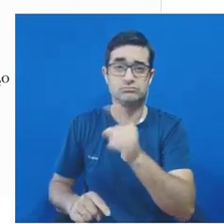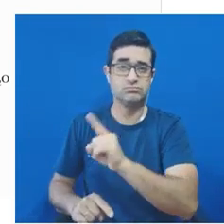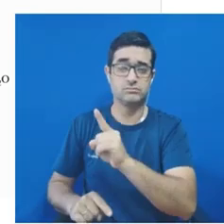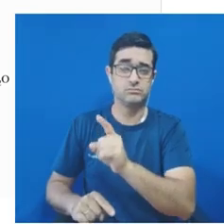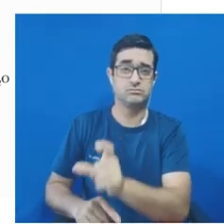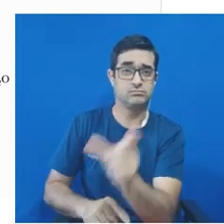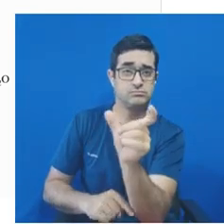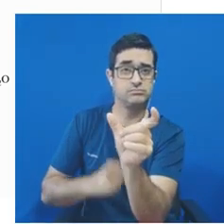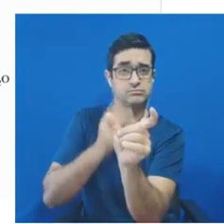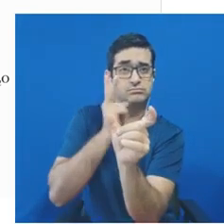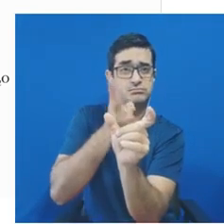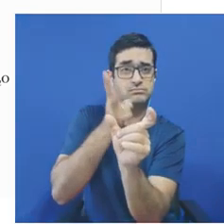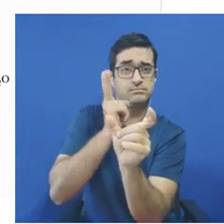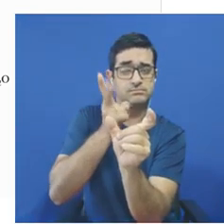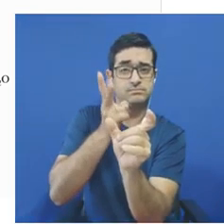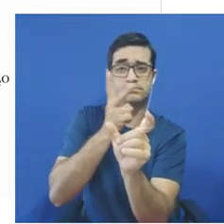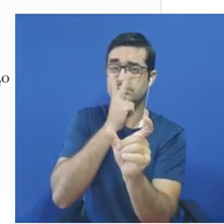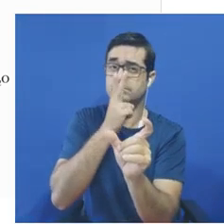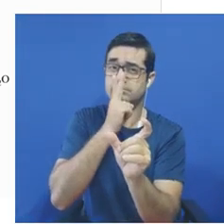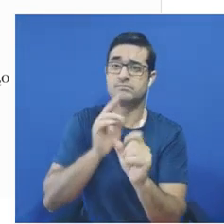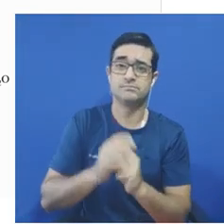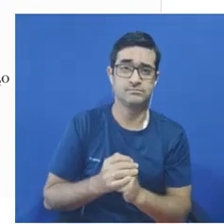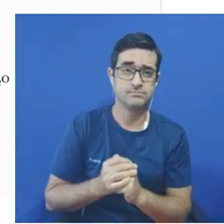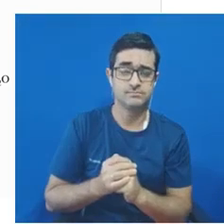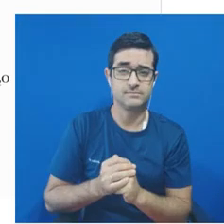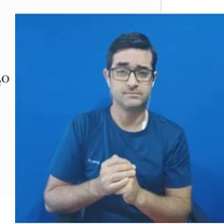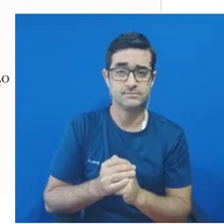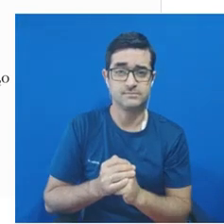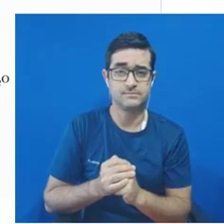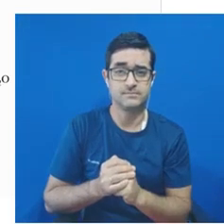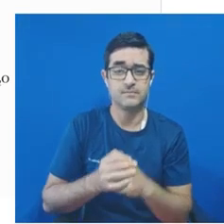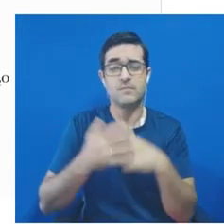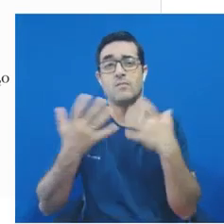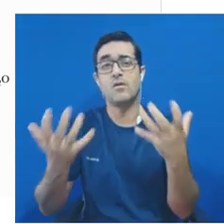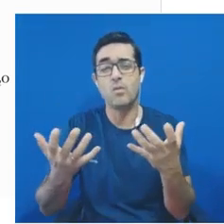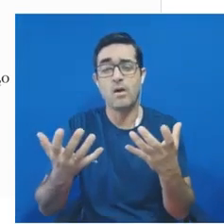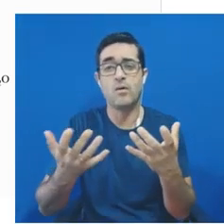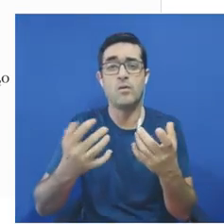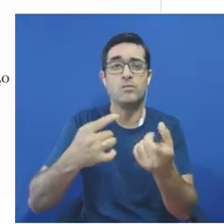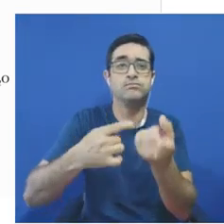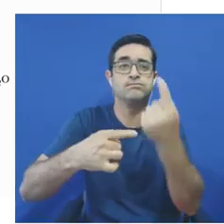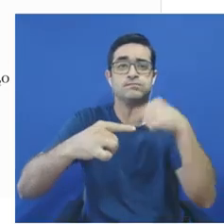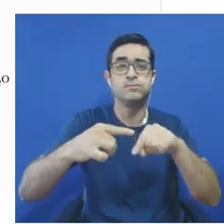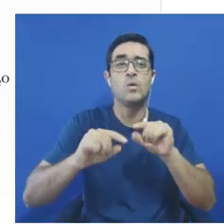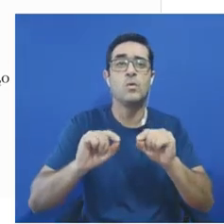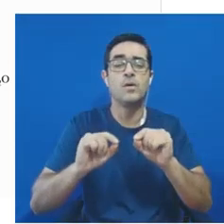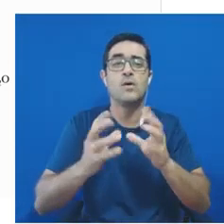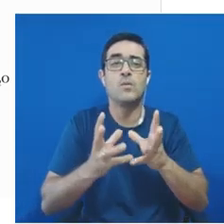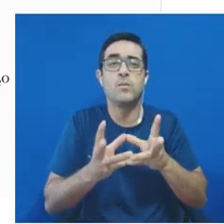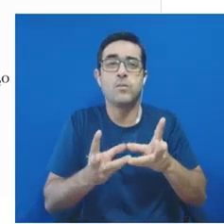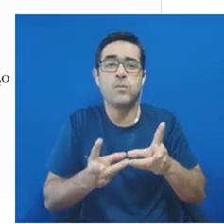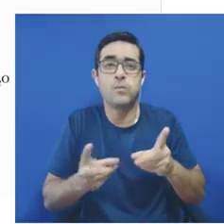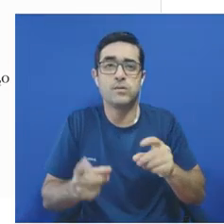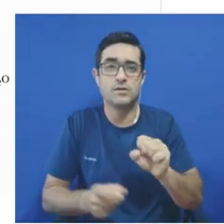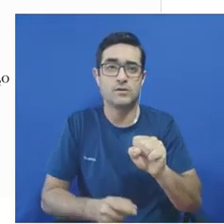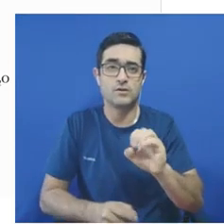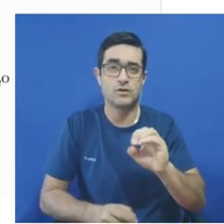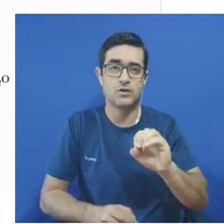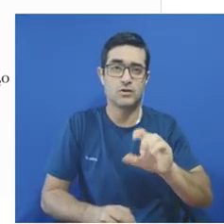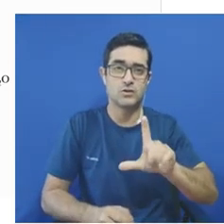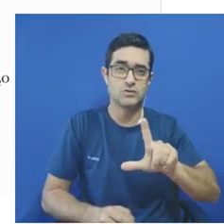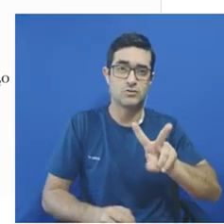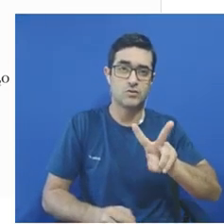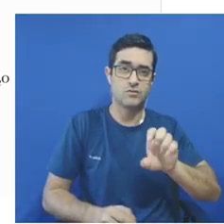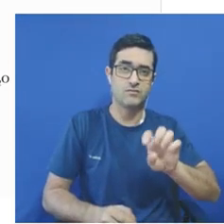mesmo. A mesma coisa eu posso... Aqui, qual seria o solvente? Provavelmente o meu solvente será propanol, que é